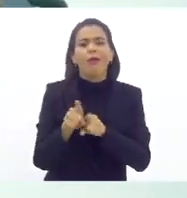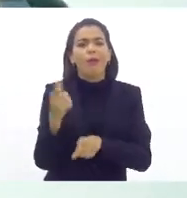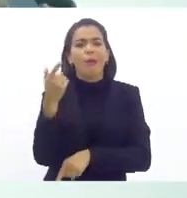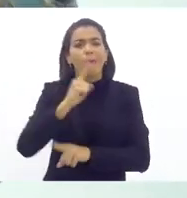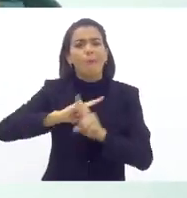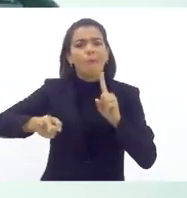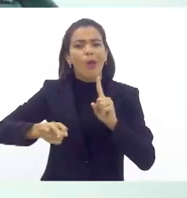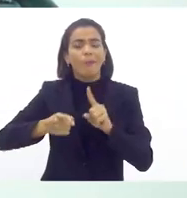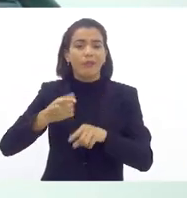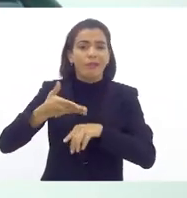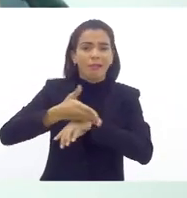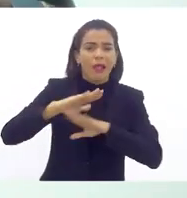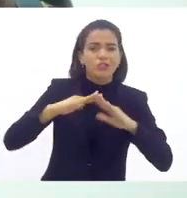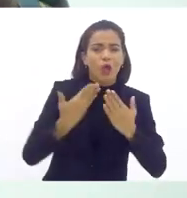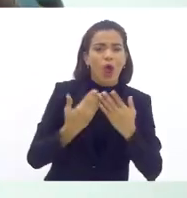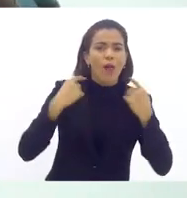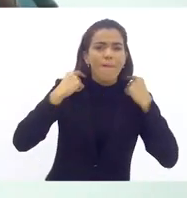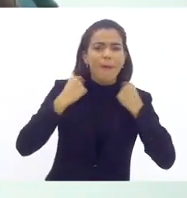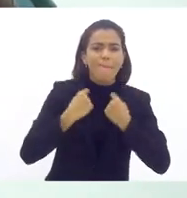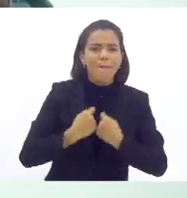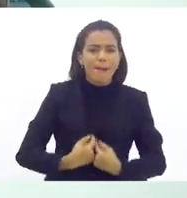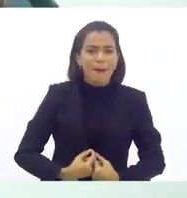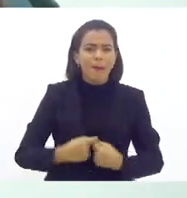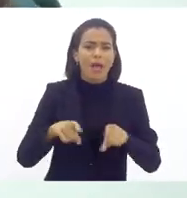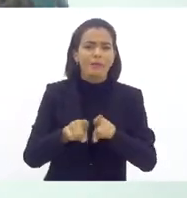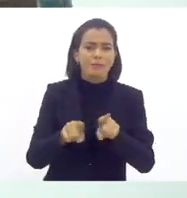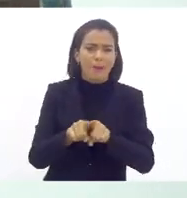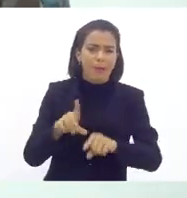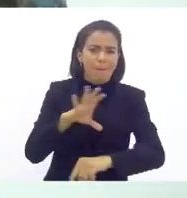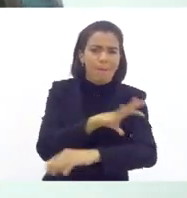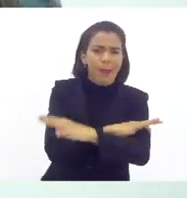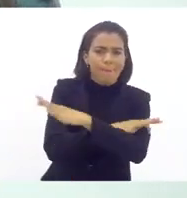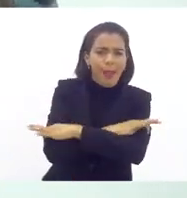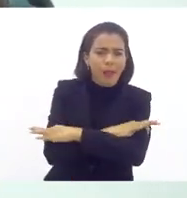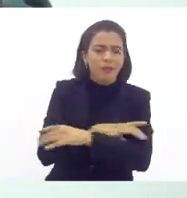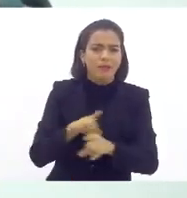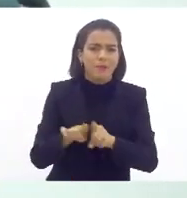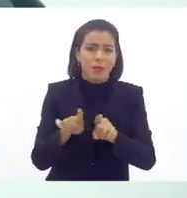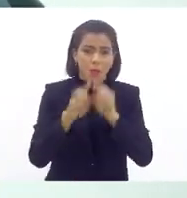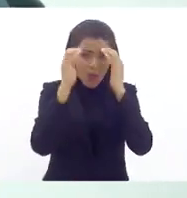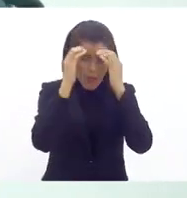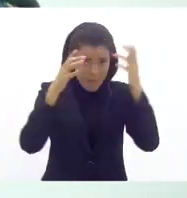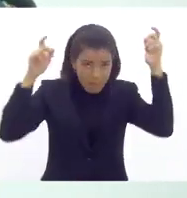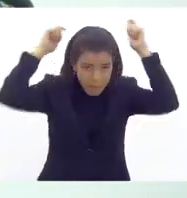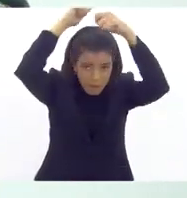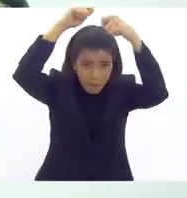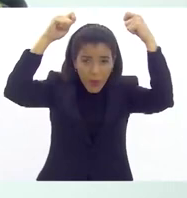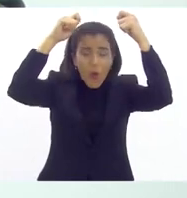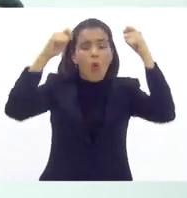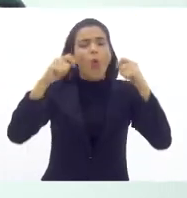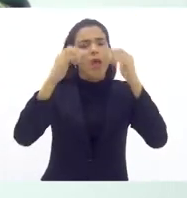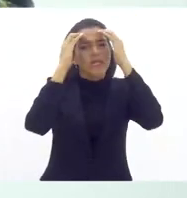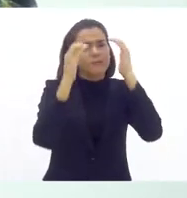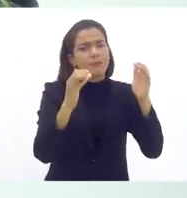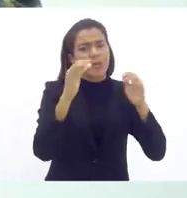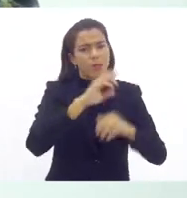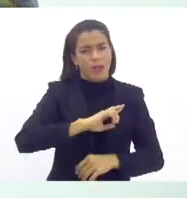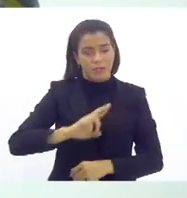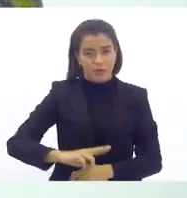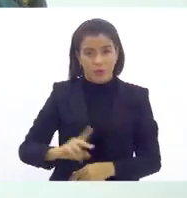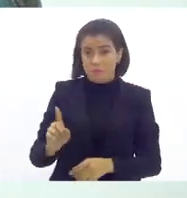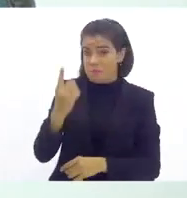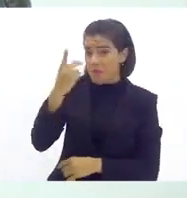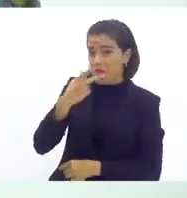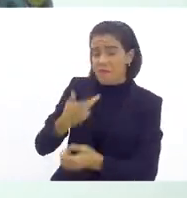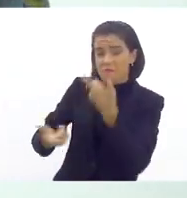suas contas, com seu preceito, com seu respeito religioso. porque a primeira coisa que falam